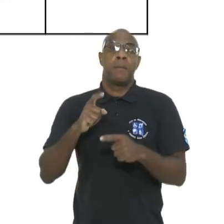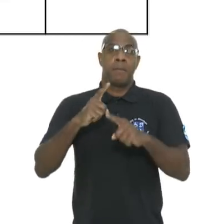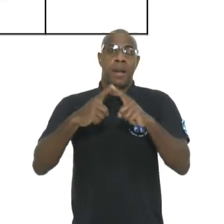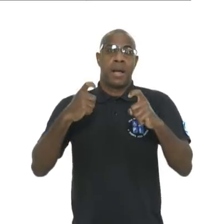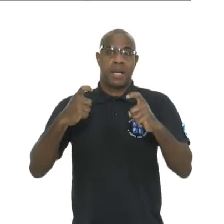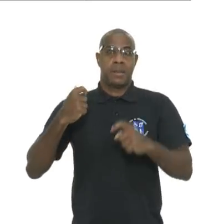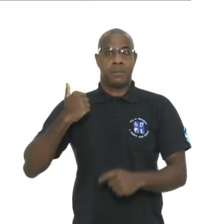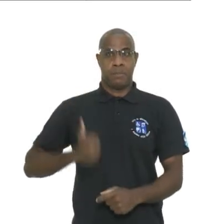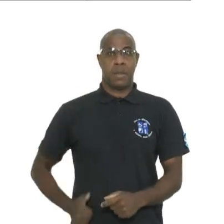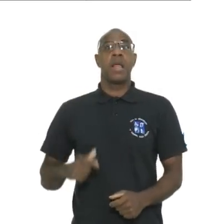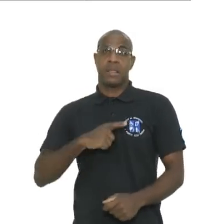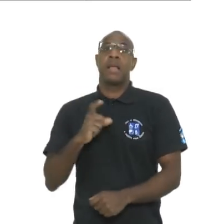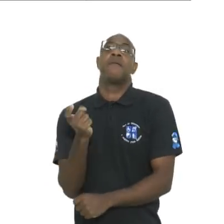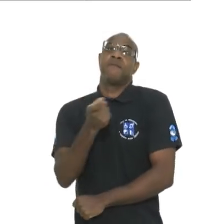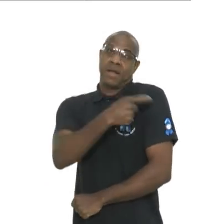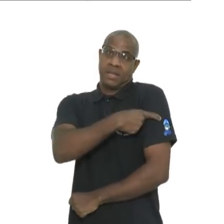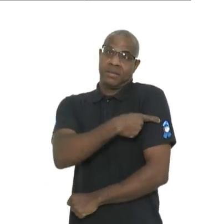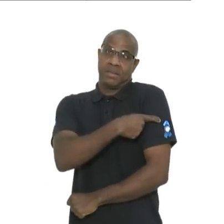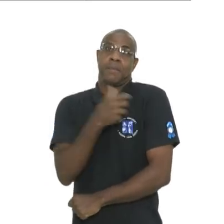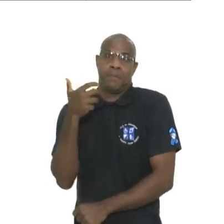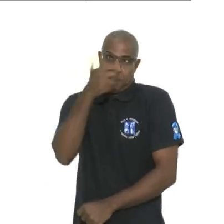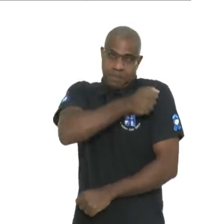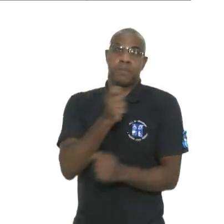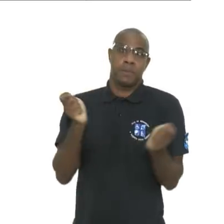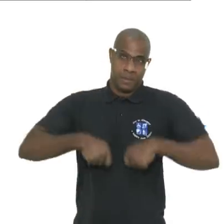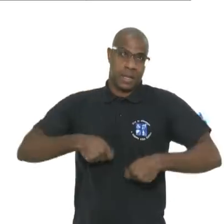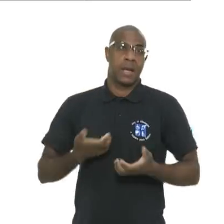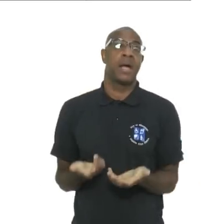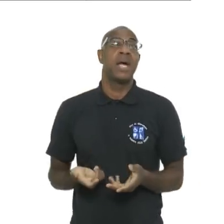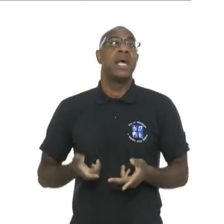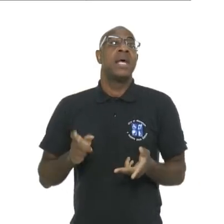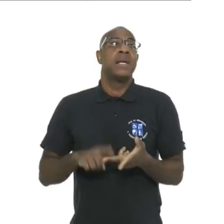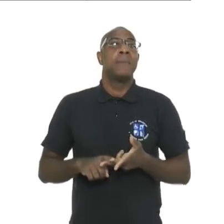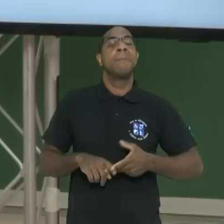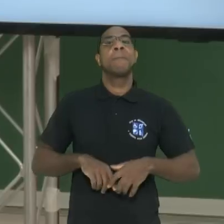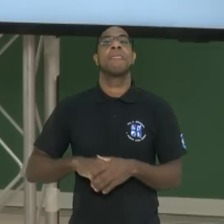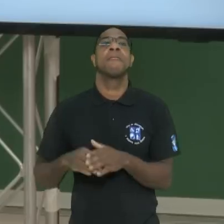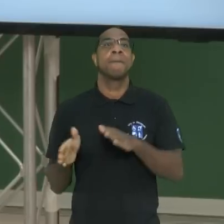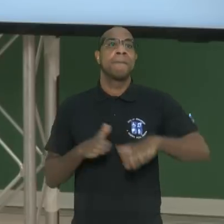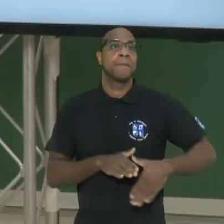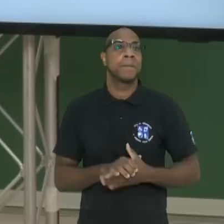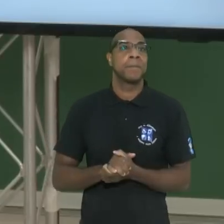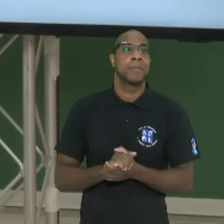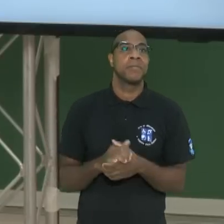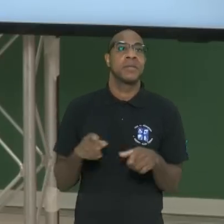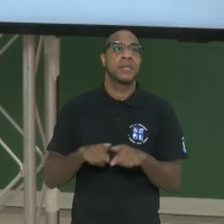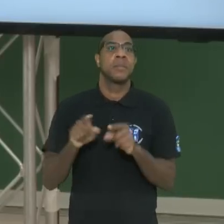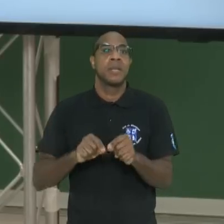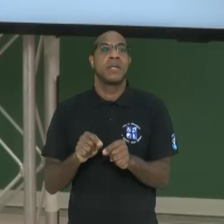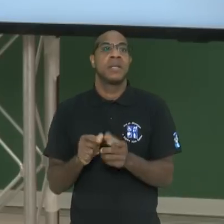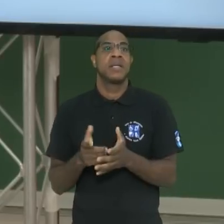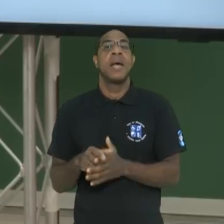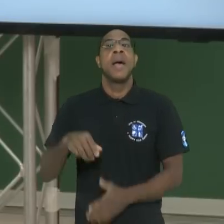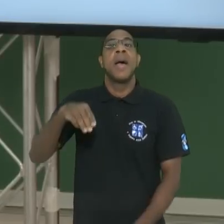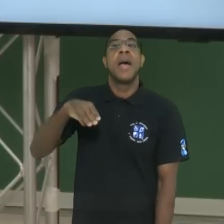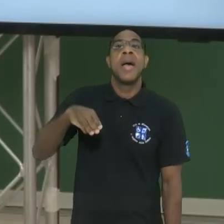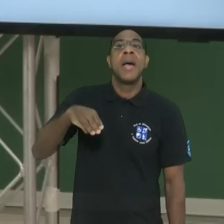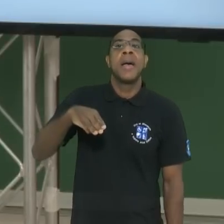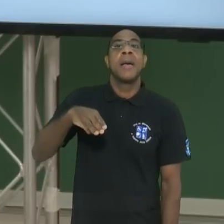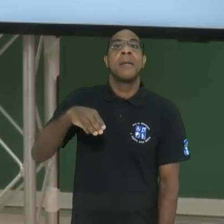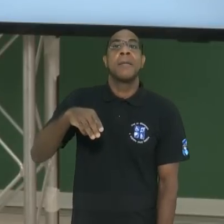tem vacina. Depois, 3 doenças transmitidas por secreções das vias aéreas: meningite, tuberculose